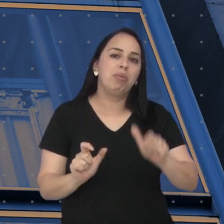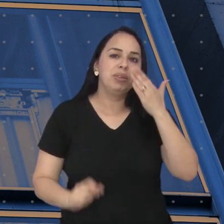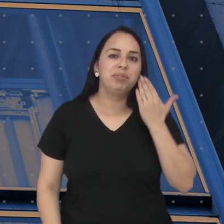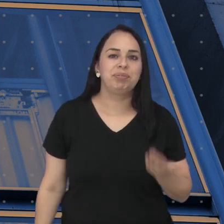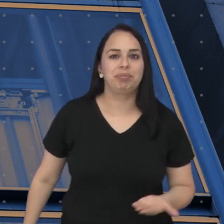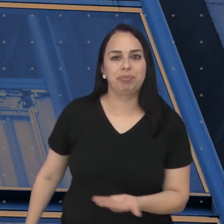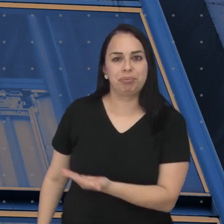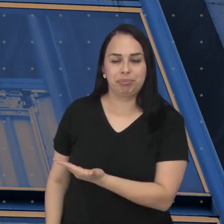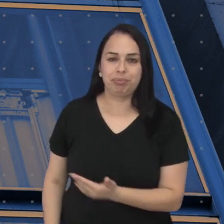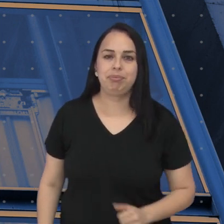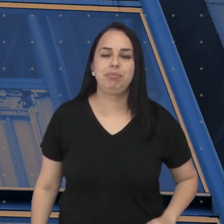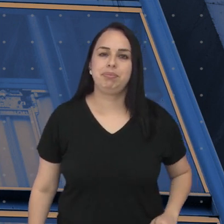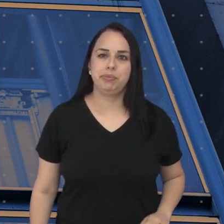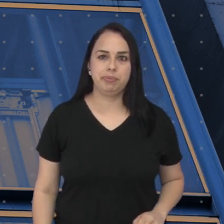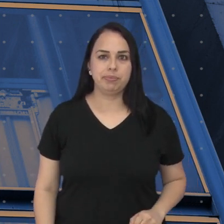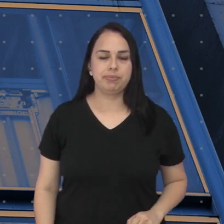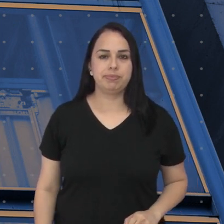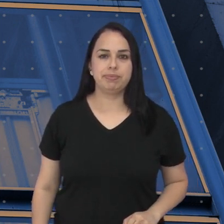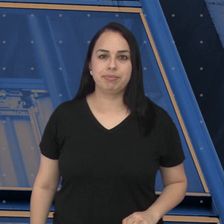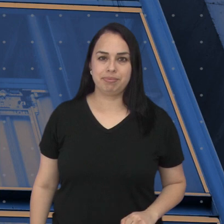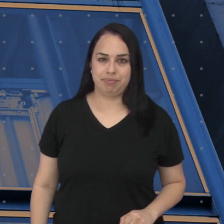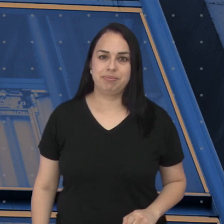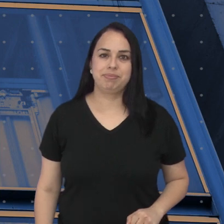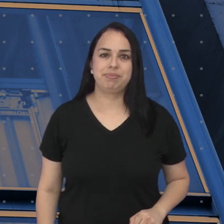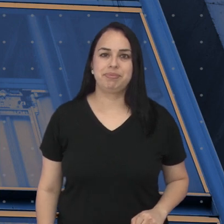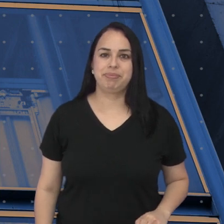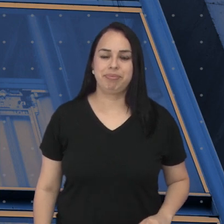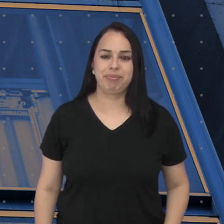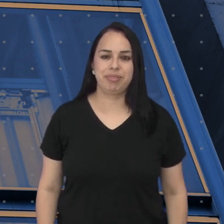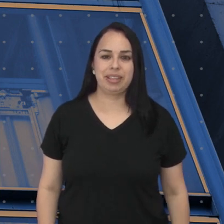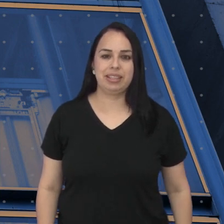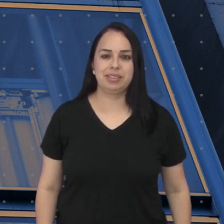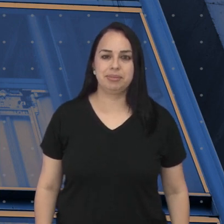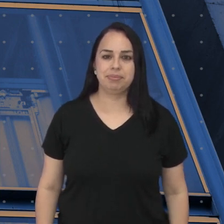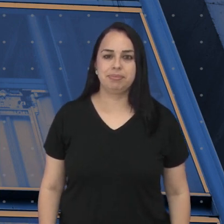na Praça Afonso Pena, número 175, no centro.